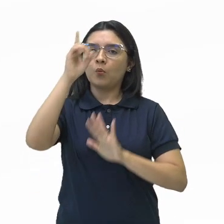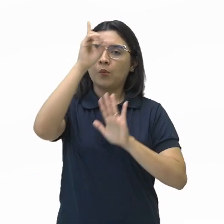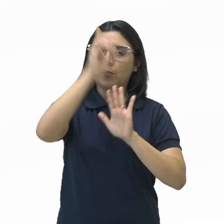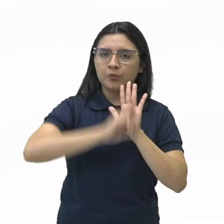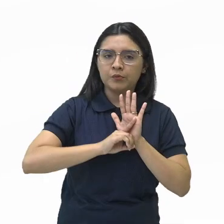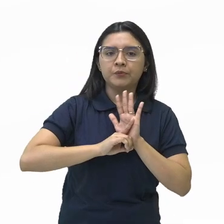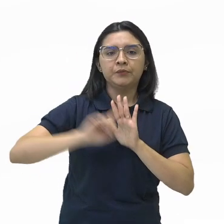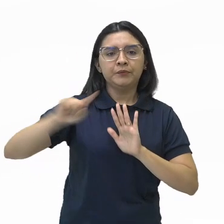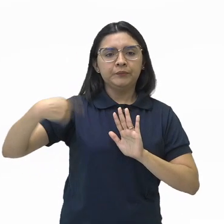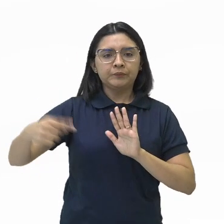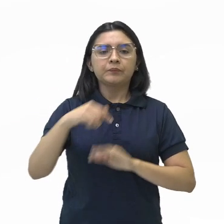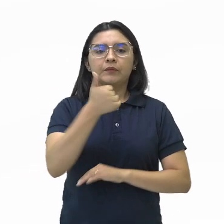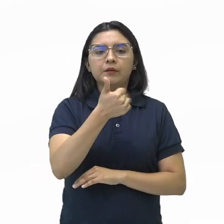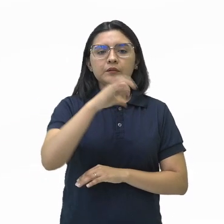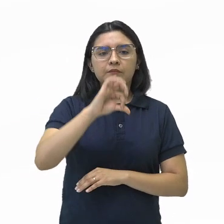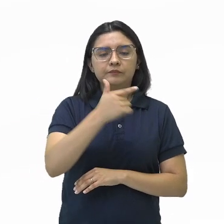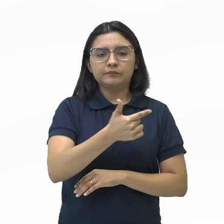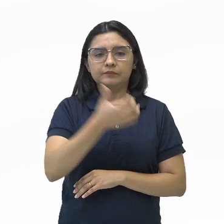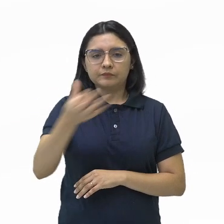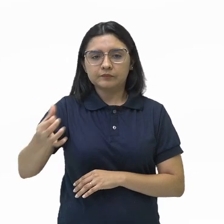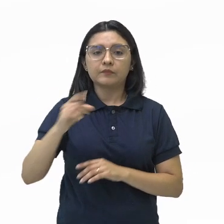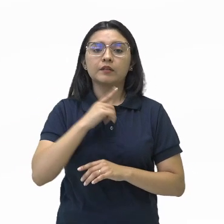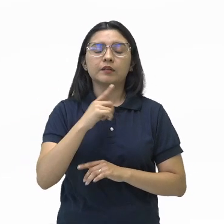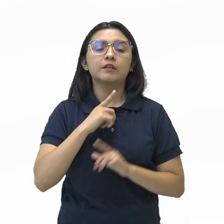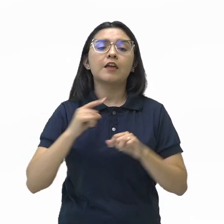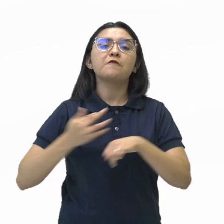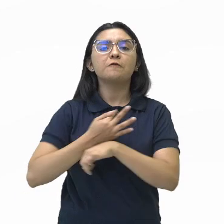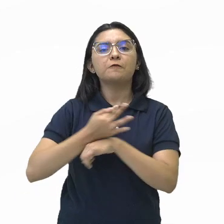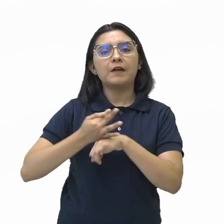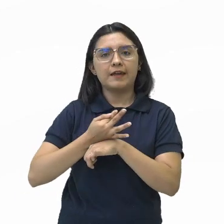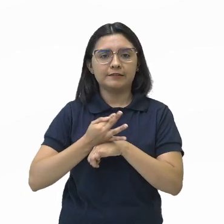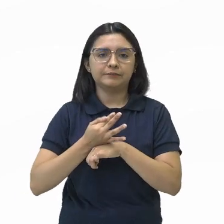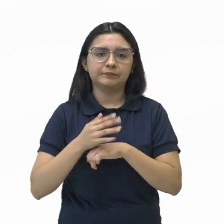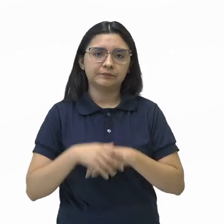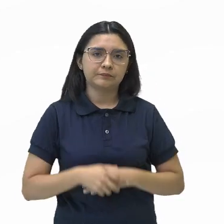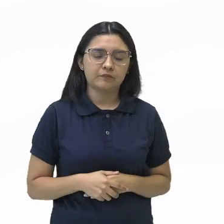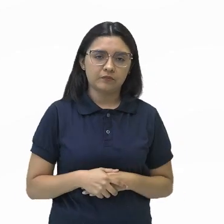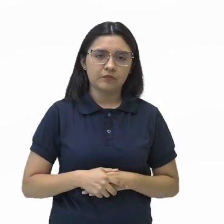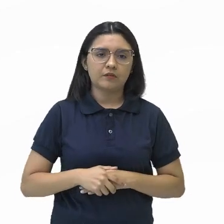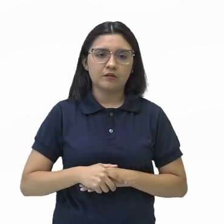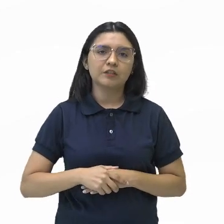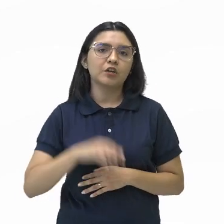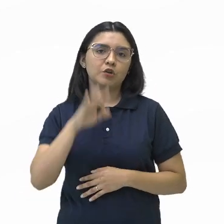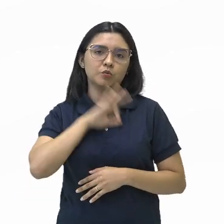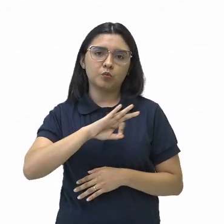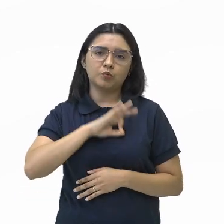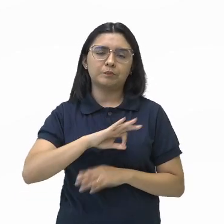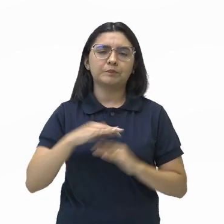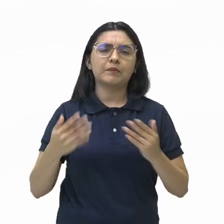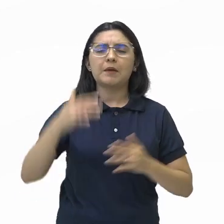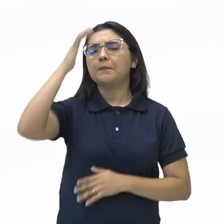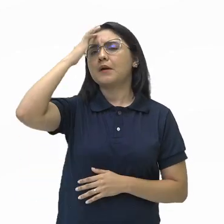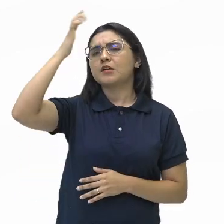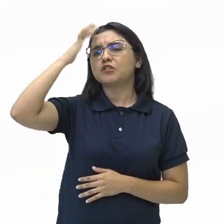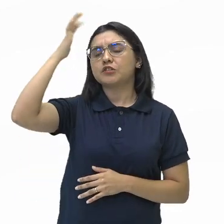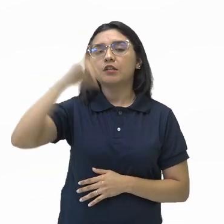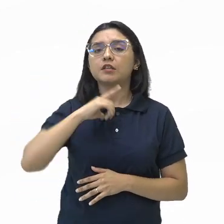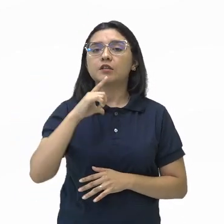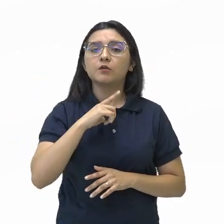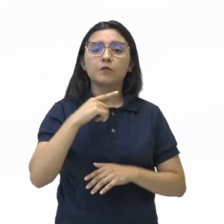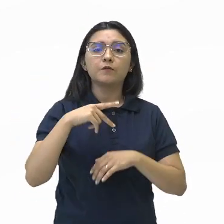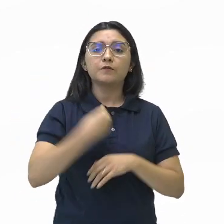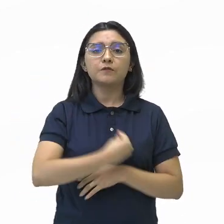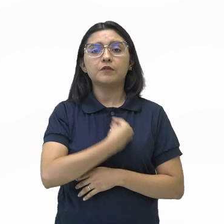chegando depois, 1926, você tem ali férias remuneradas. Olha só, imagina viver num